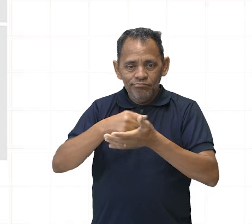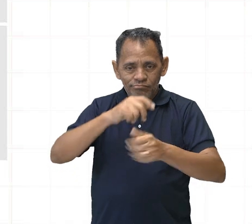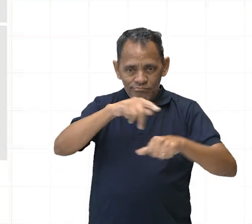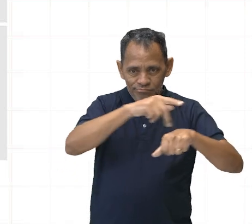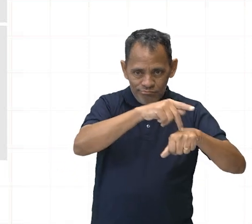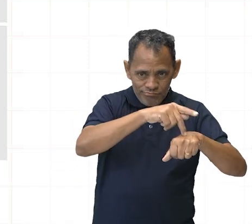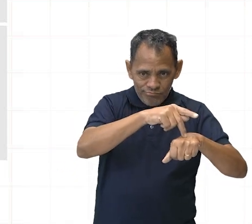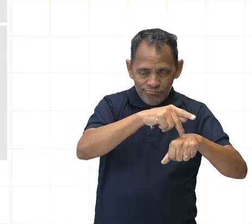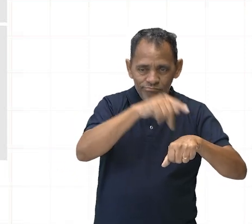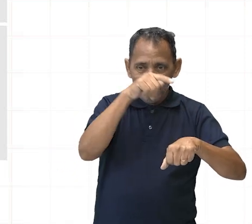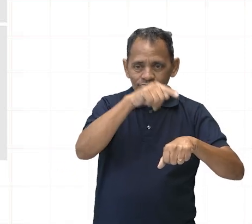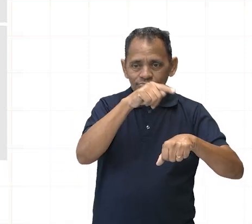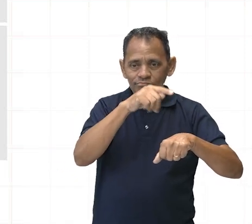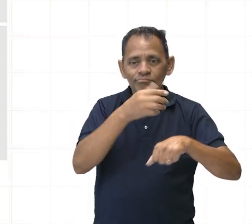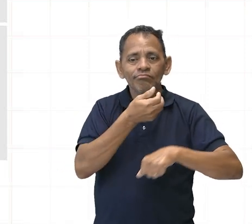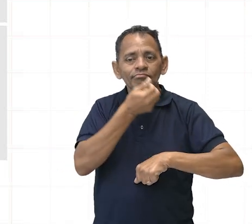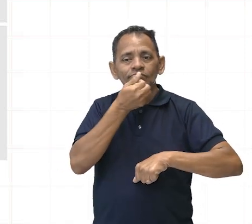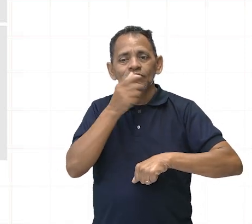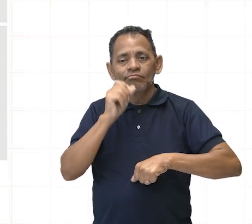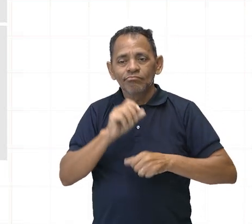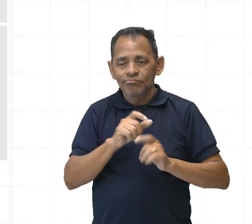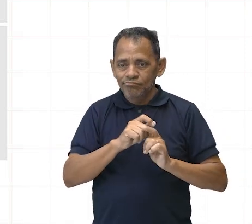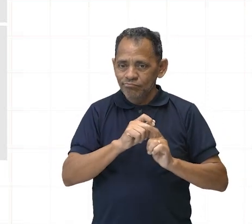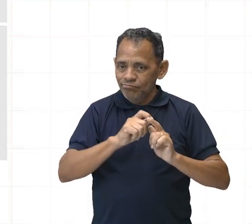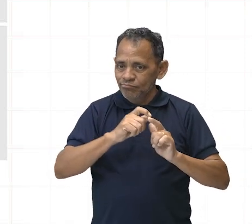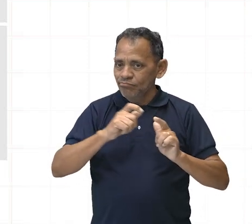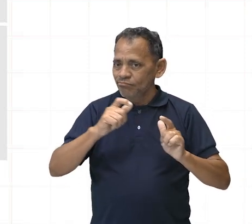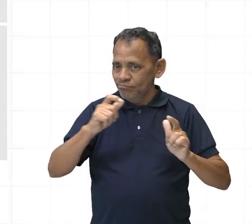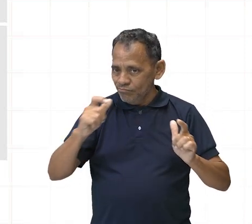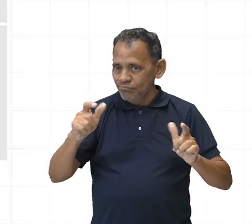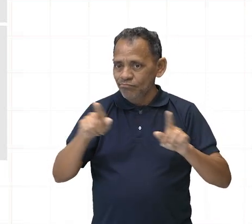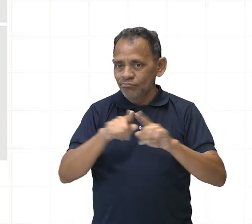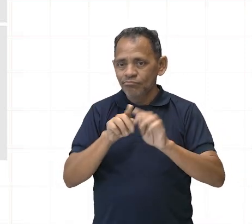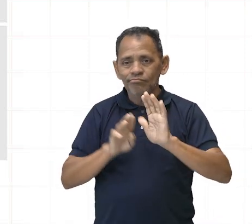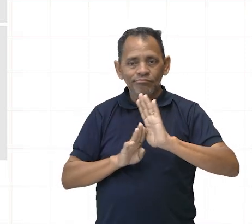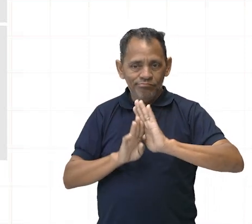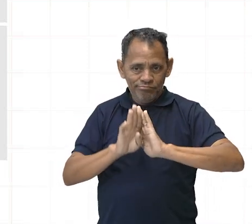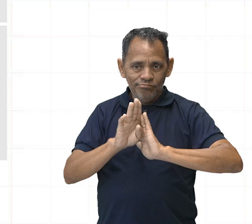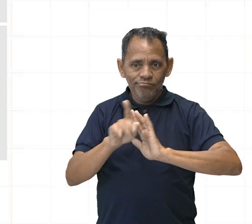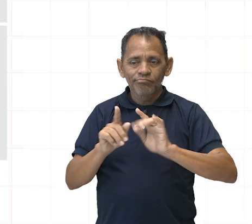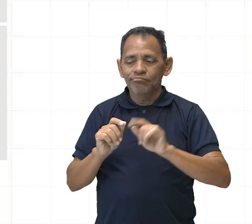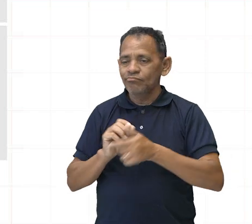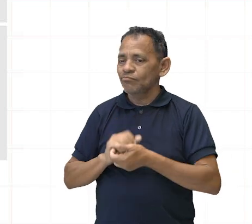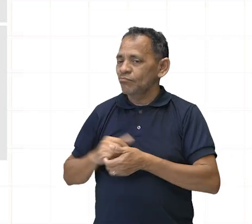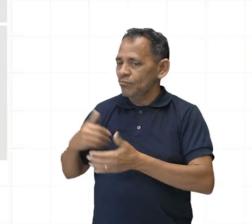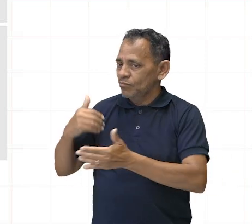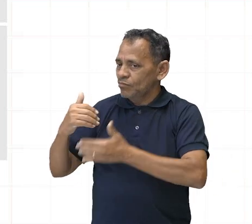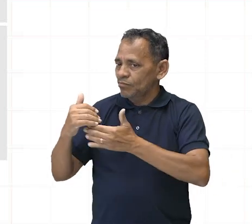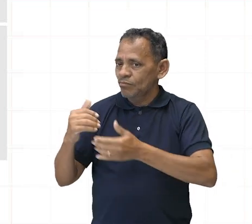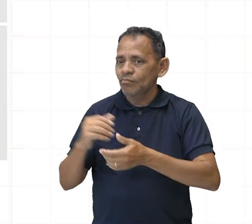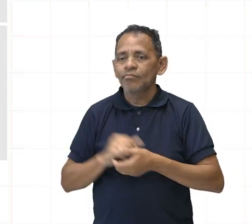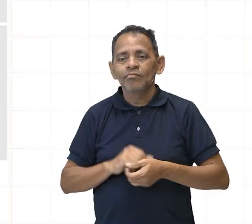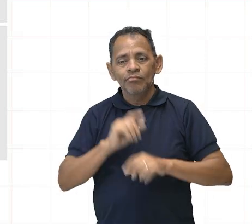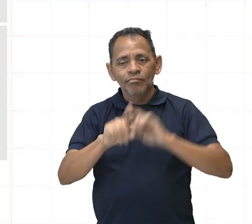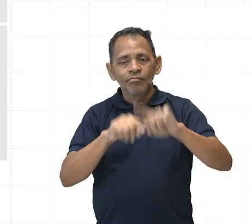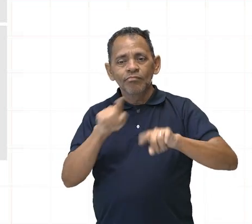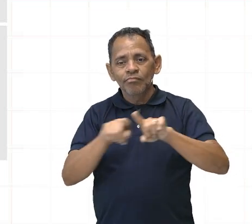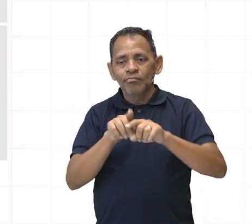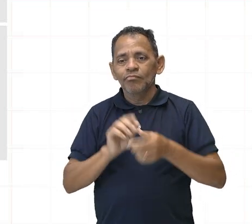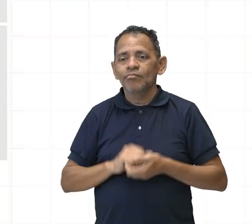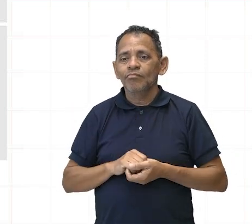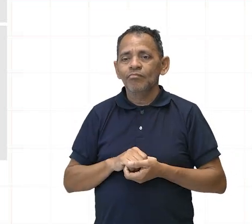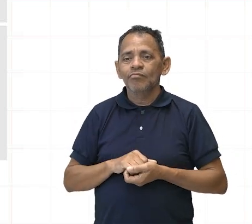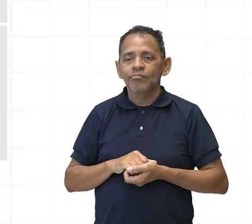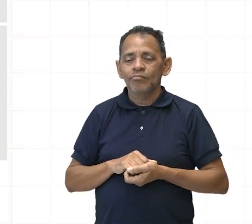asiáticos a melhorarem, a crescerem, a emergirem economicamente, tá? Então, a